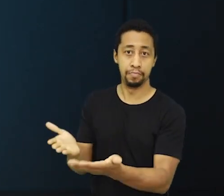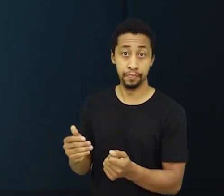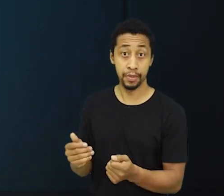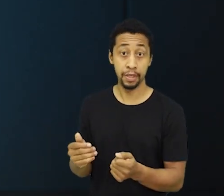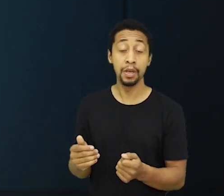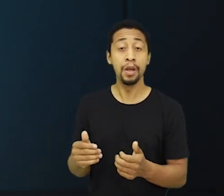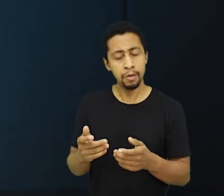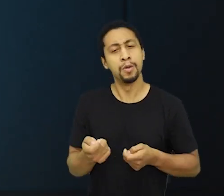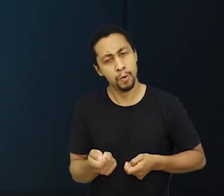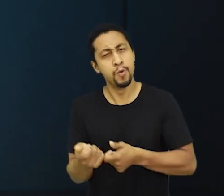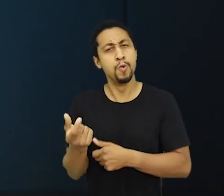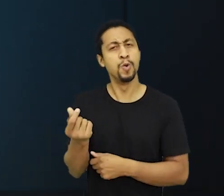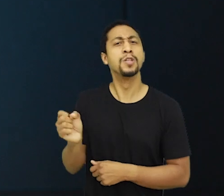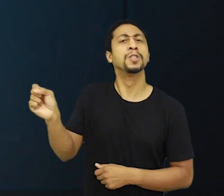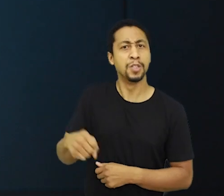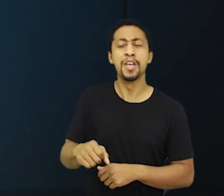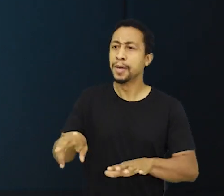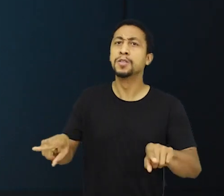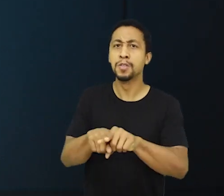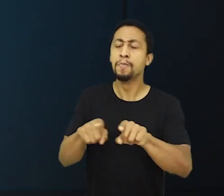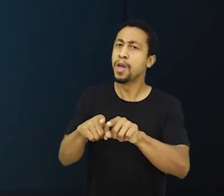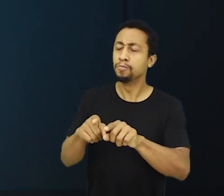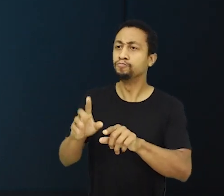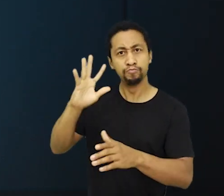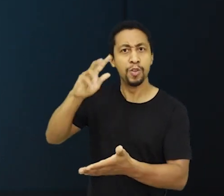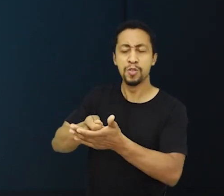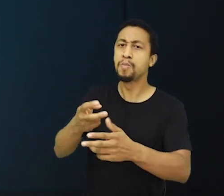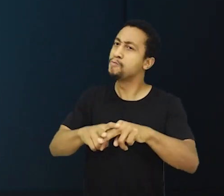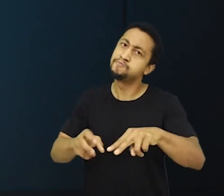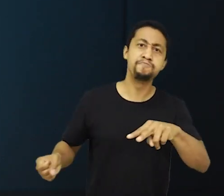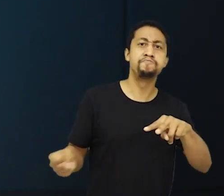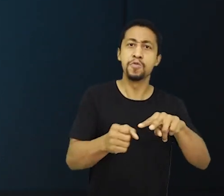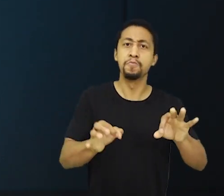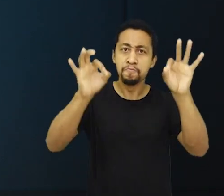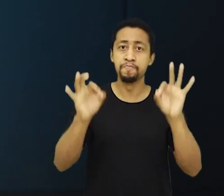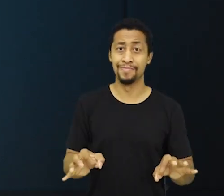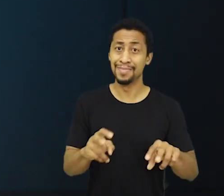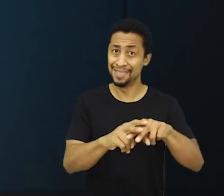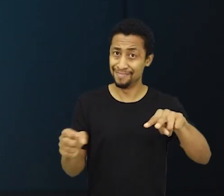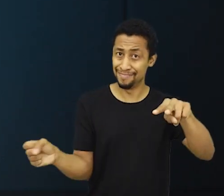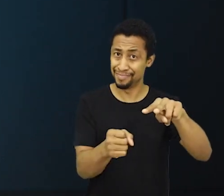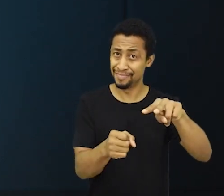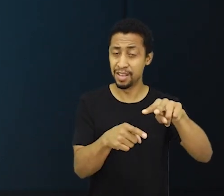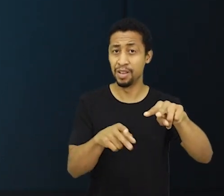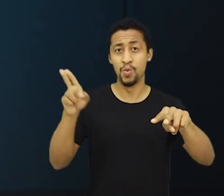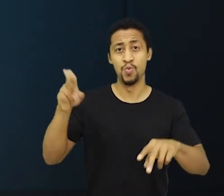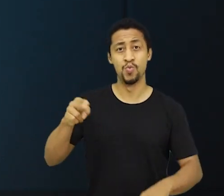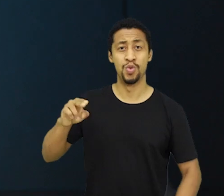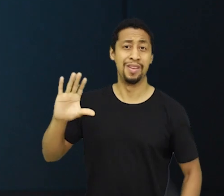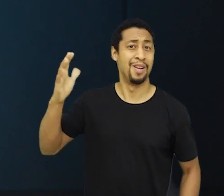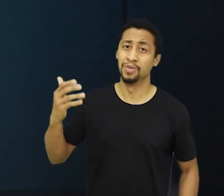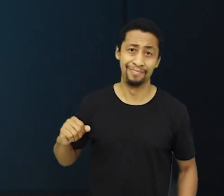mas que houvesse também a persecução penal. E esta parte da sentença nunca foi cumprida pelo Estado